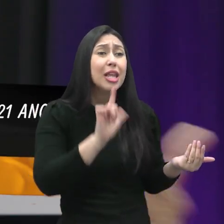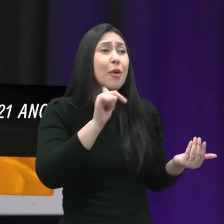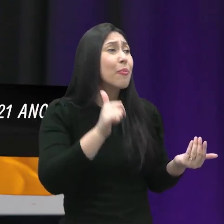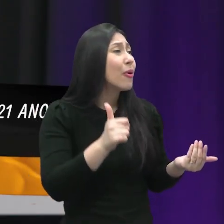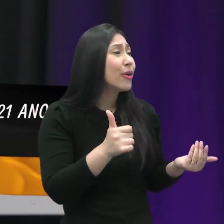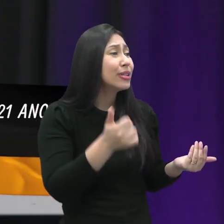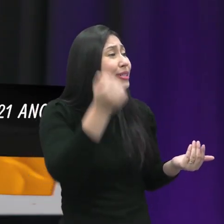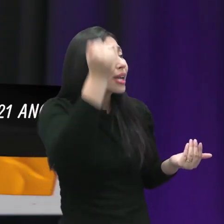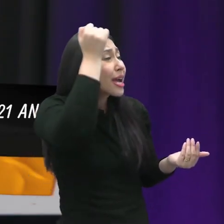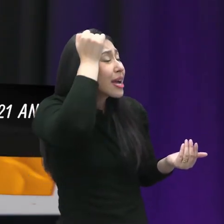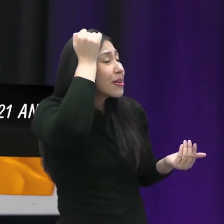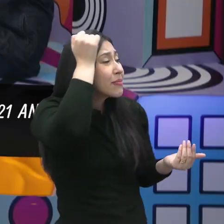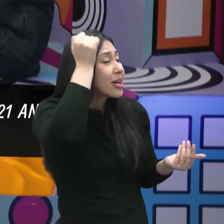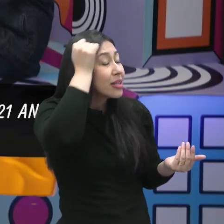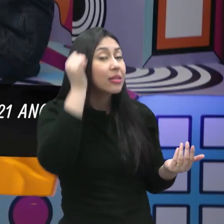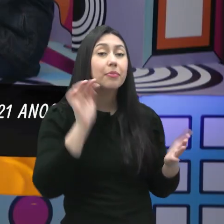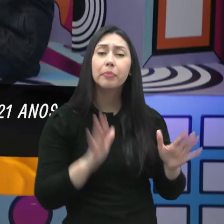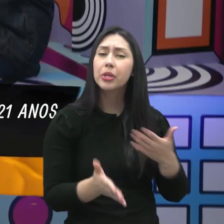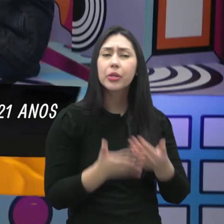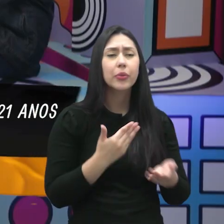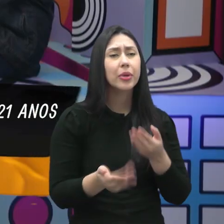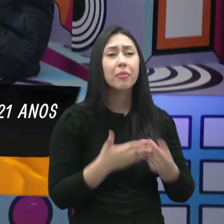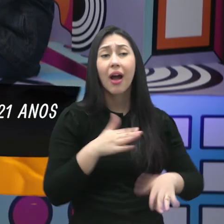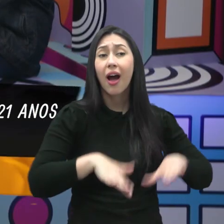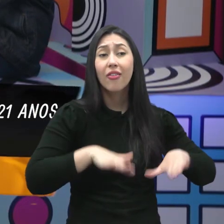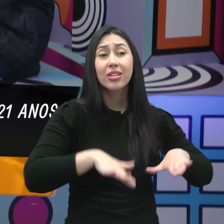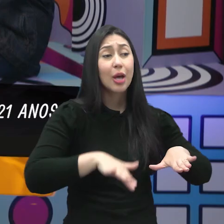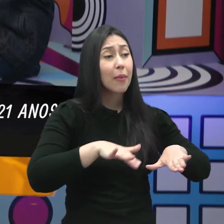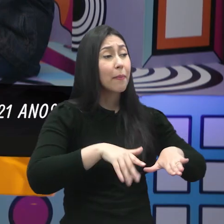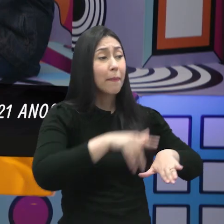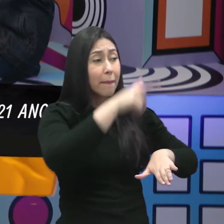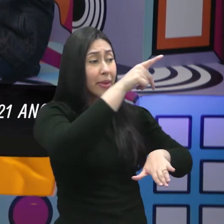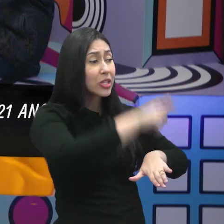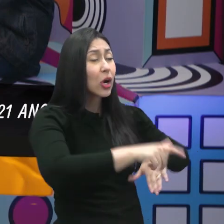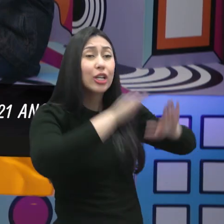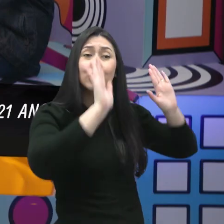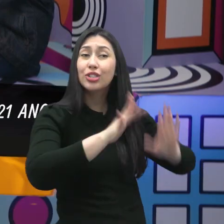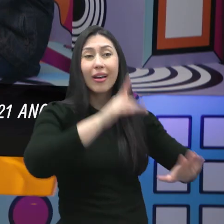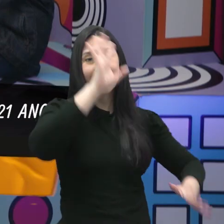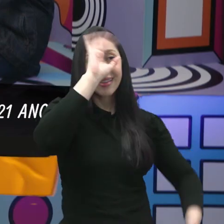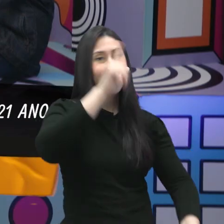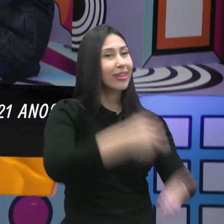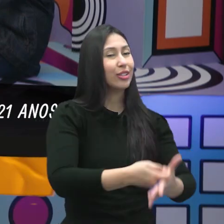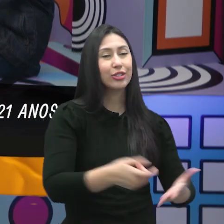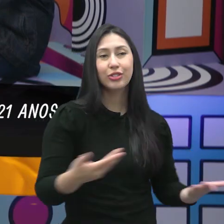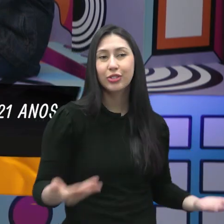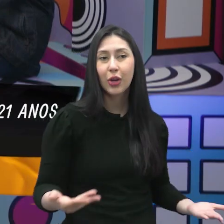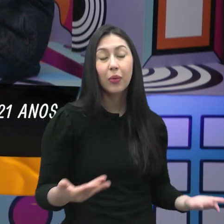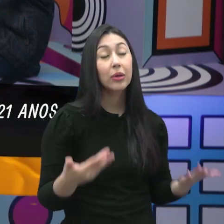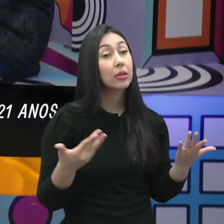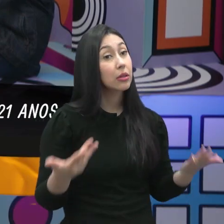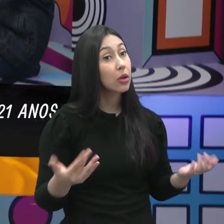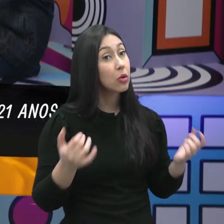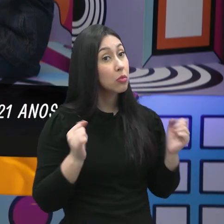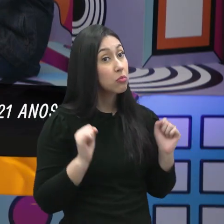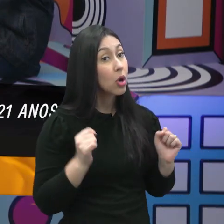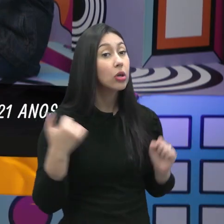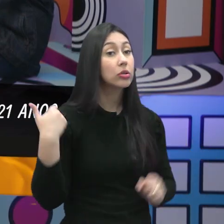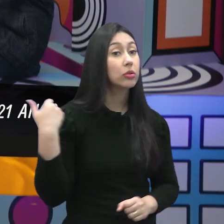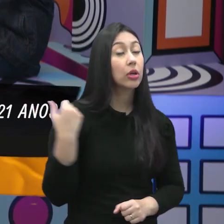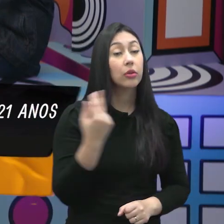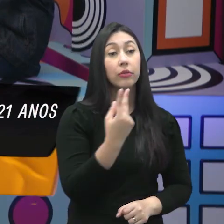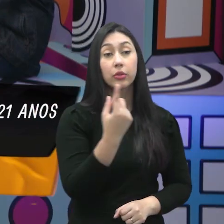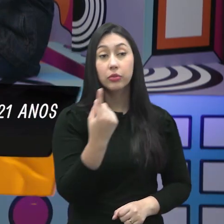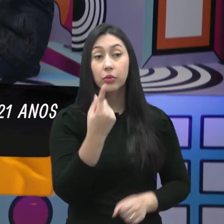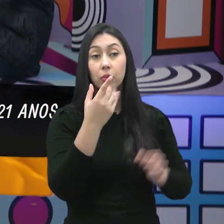velho e decidir mudar ter de um ideia, filho mais independente, às vezes a pessoa já está segura disso. Então já há essa condição de, a partir dos